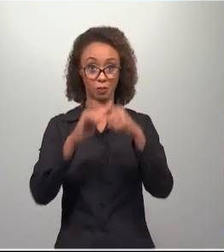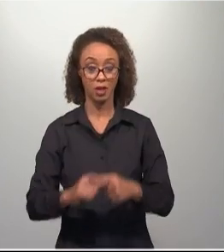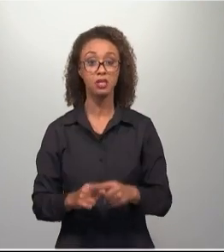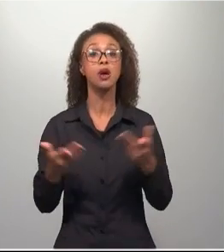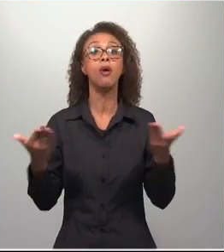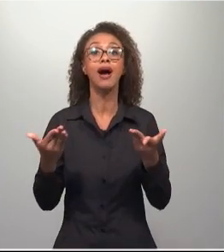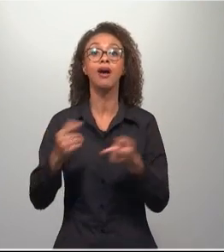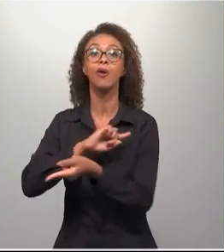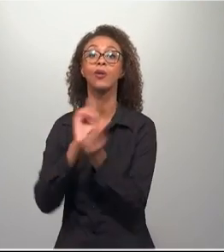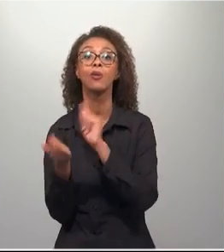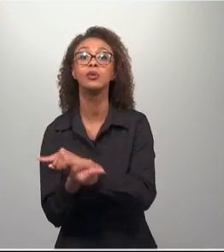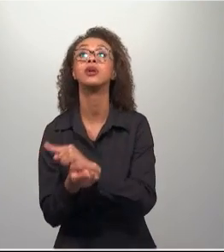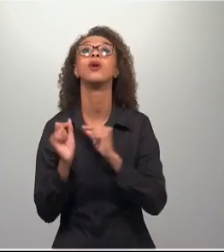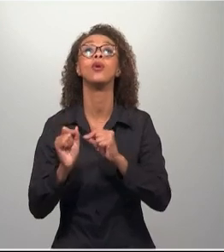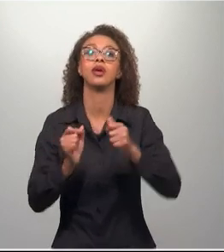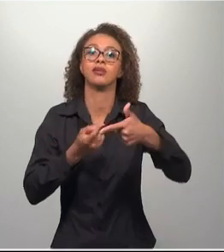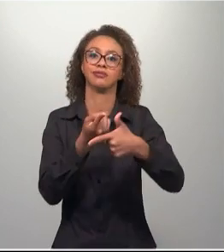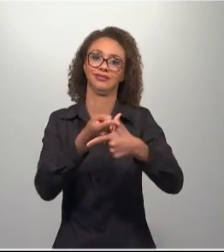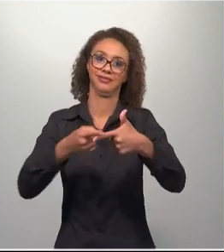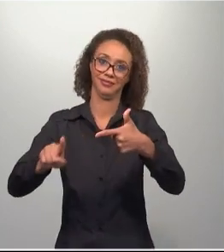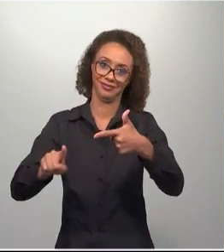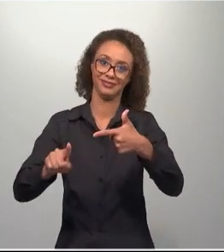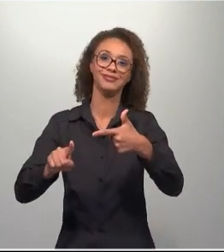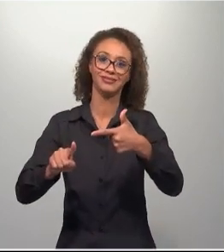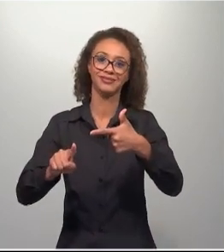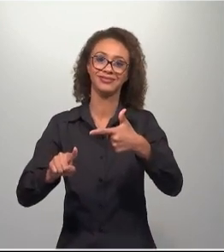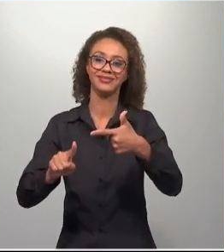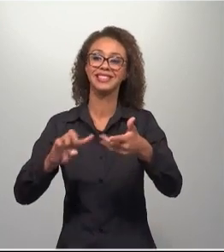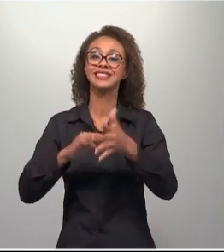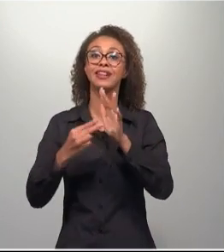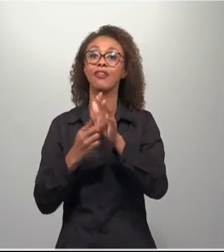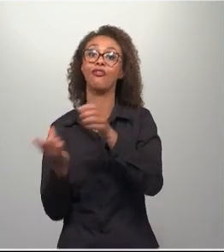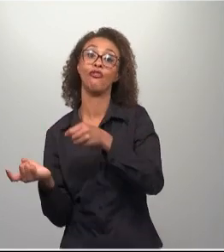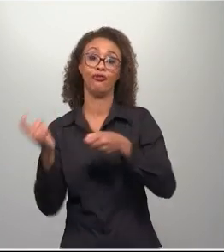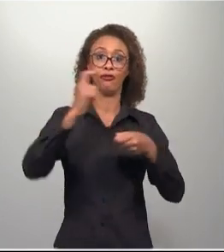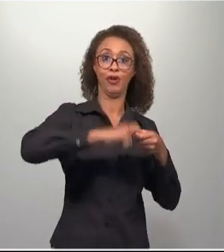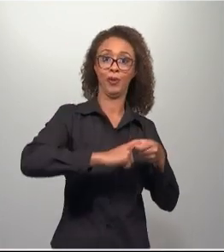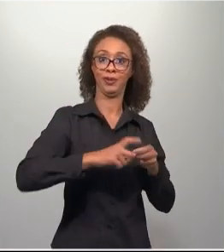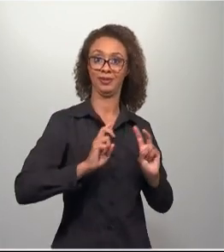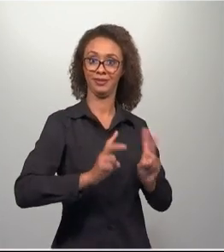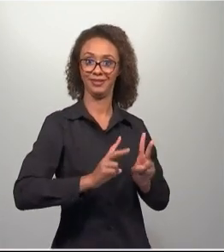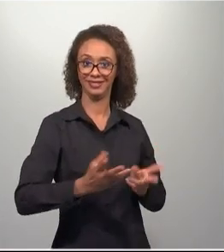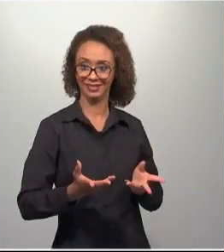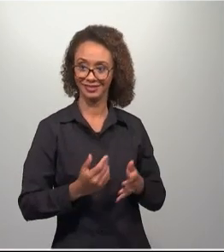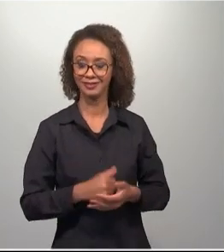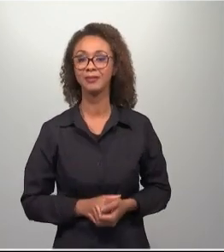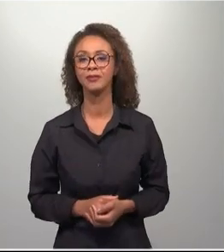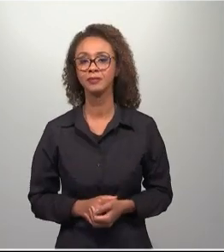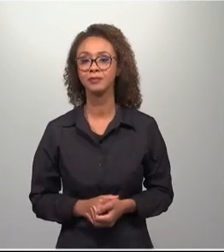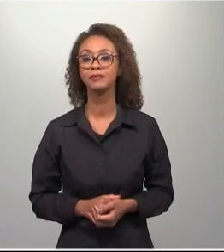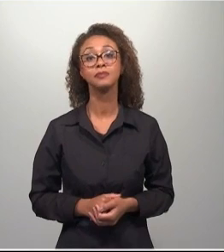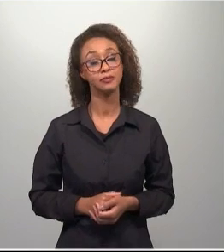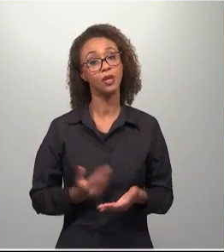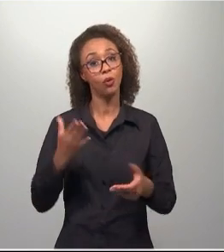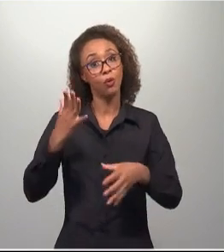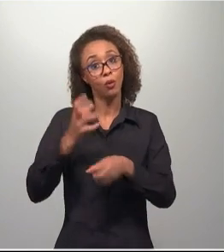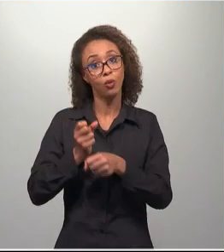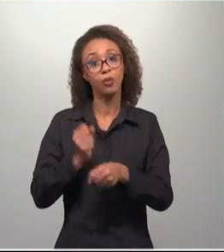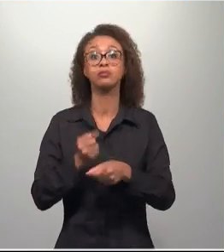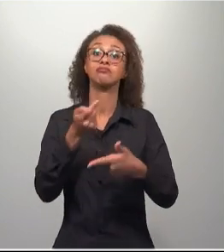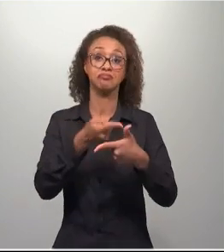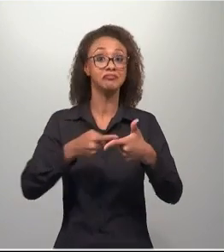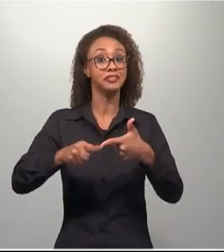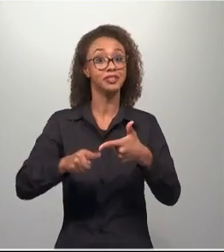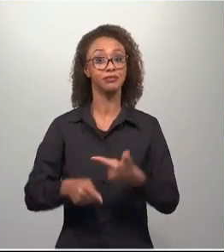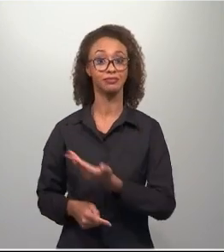fazer a transformação da do retorno de decimal binário então são divisões que nós vamos fazer